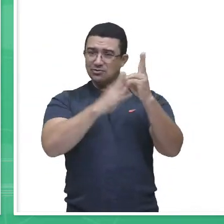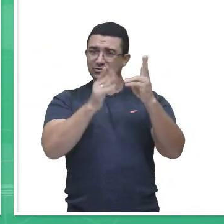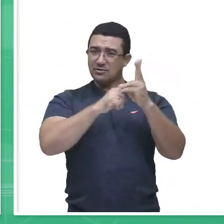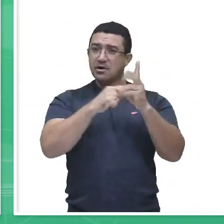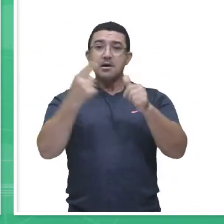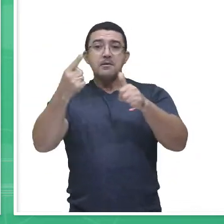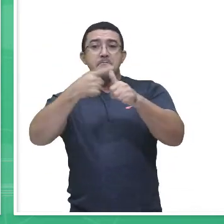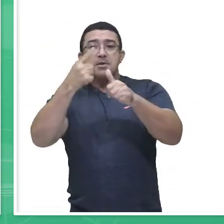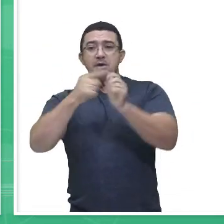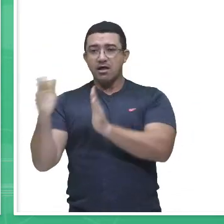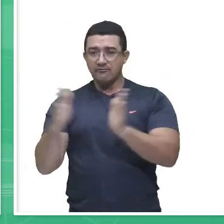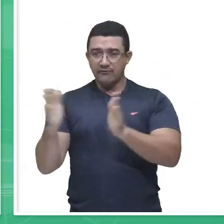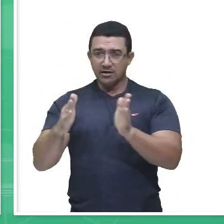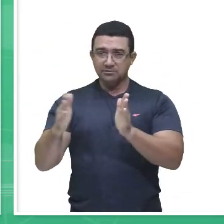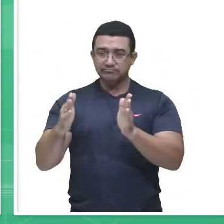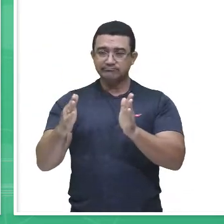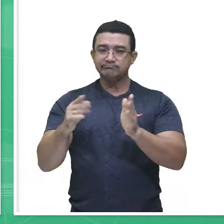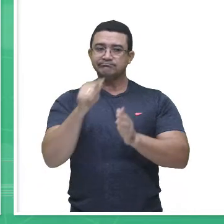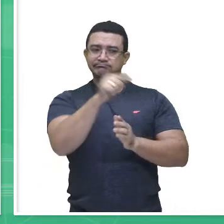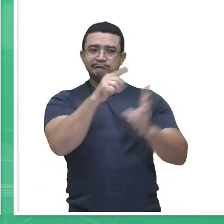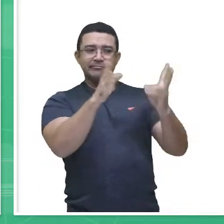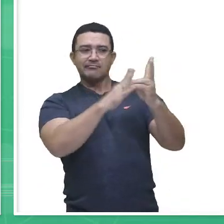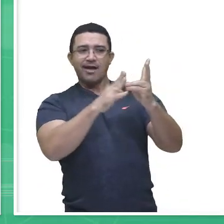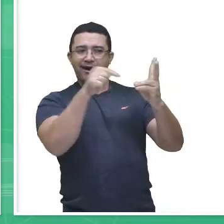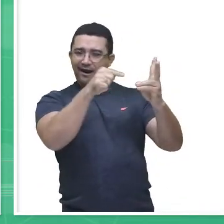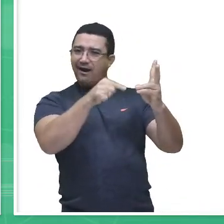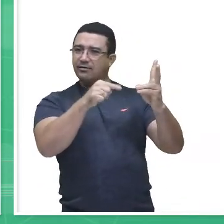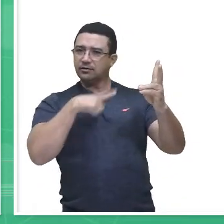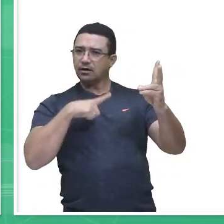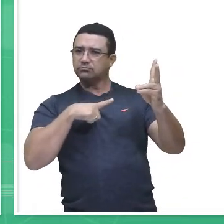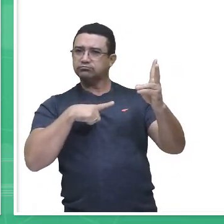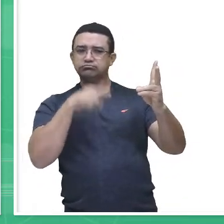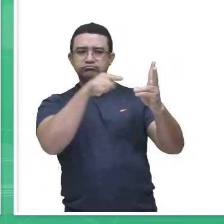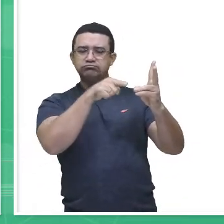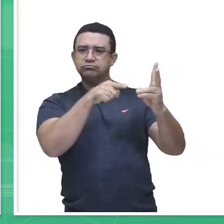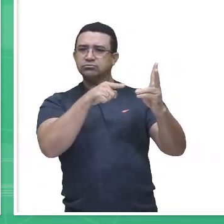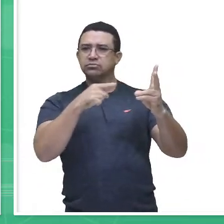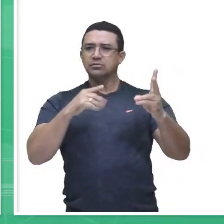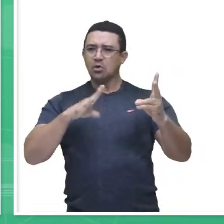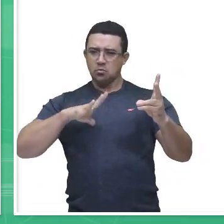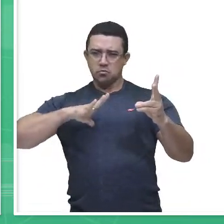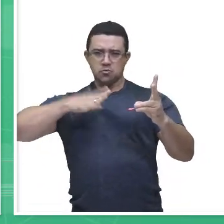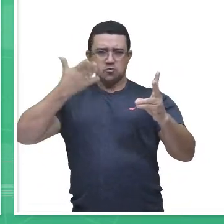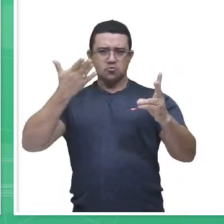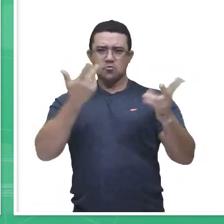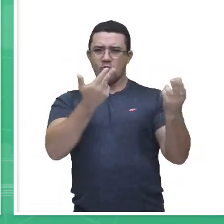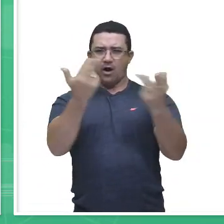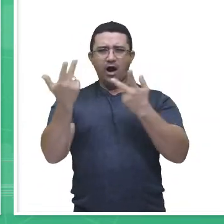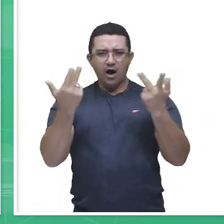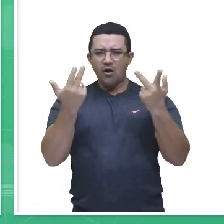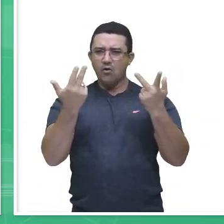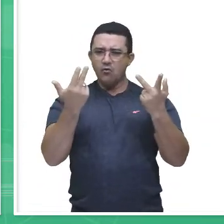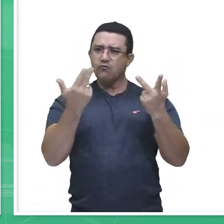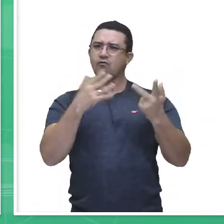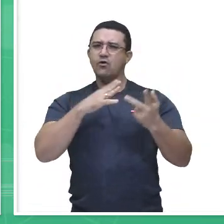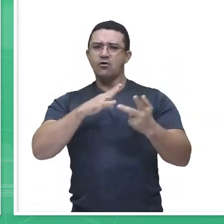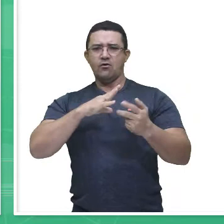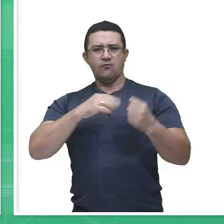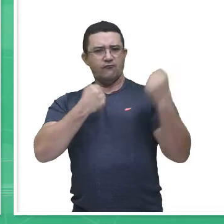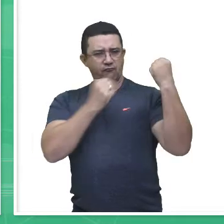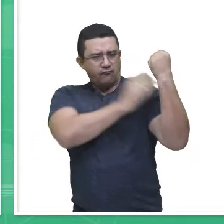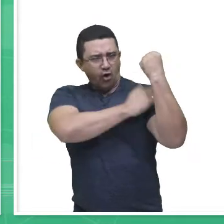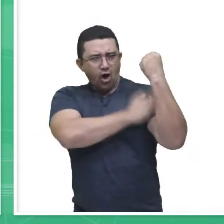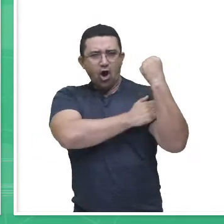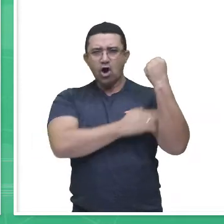ele vai ter caráter, ele vai ter aquelas questões de honras bem firmadas como um cavaleiro europeu, certo? Ele vai ser forte, ele vai